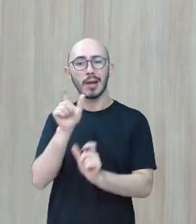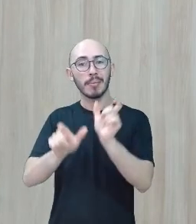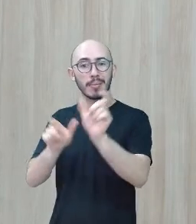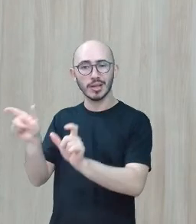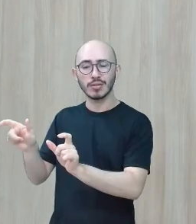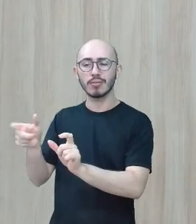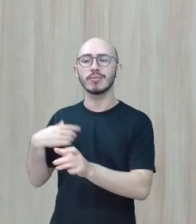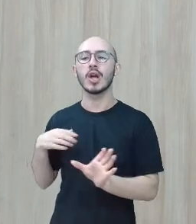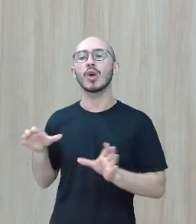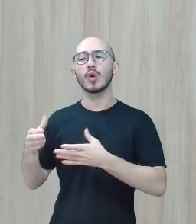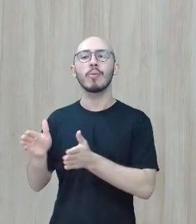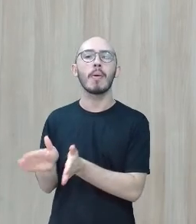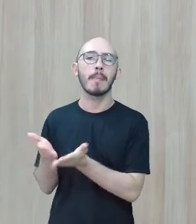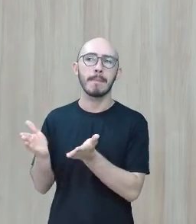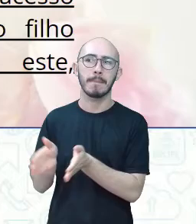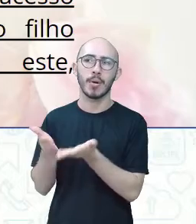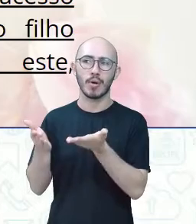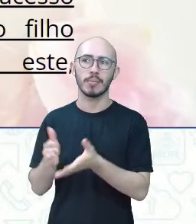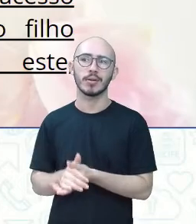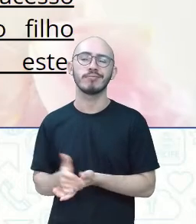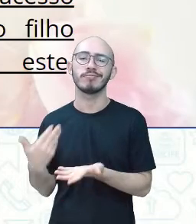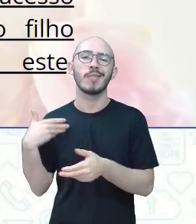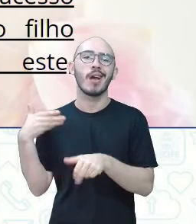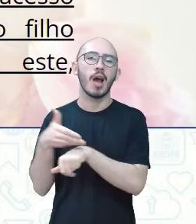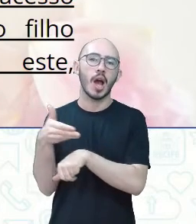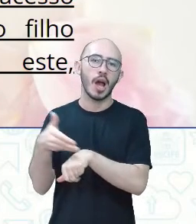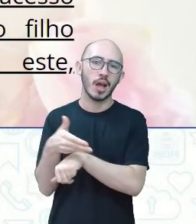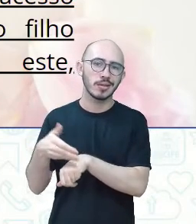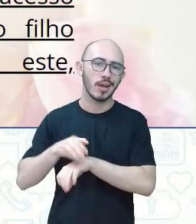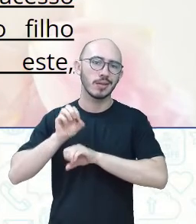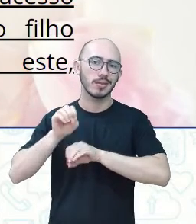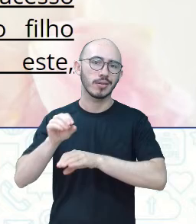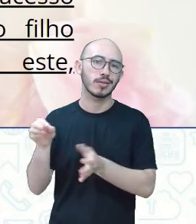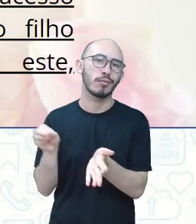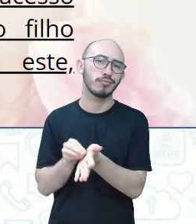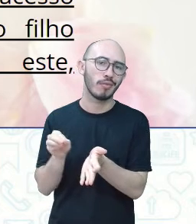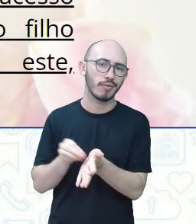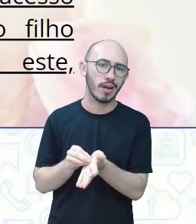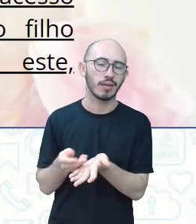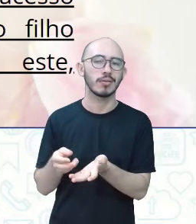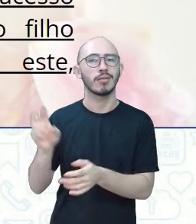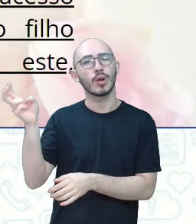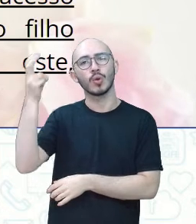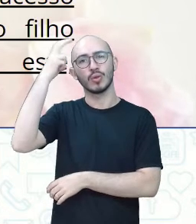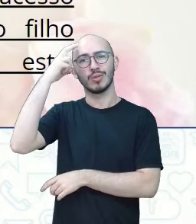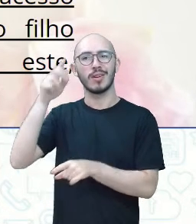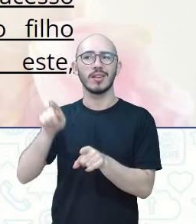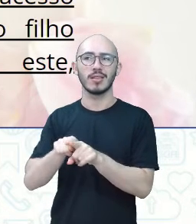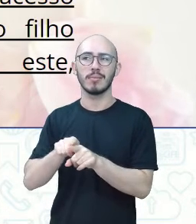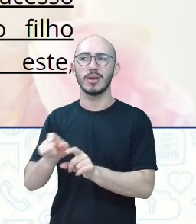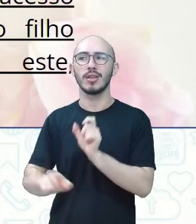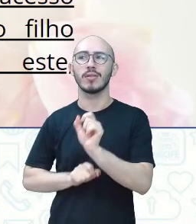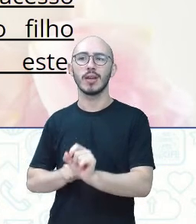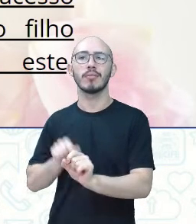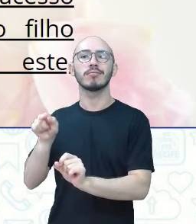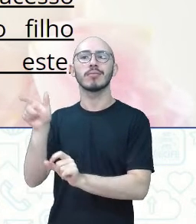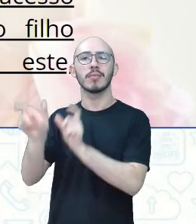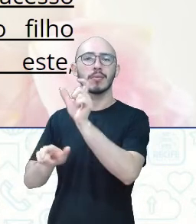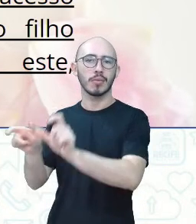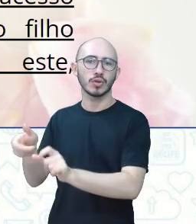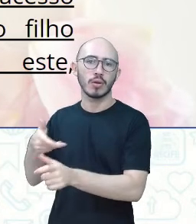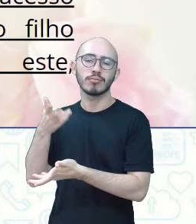mais pobres, pelo acesso limitado à educação e cultura, geralmente dominarem apenas as variedades linguísticas